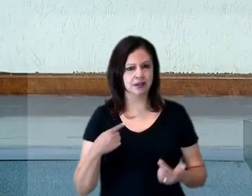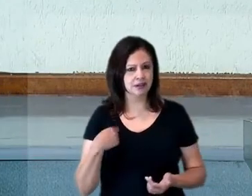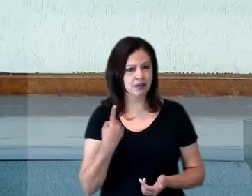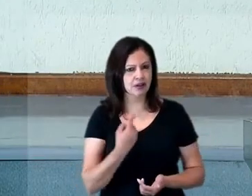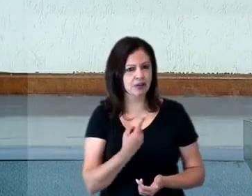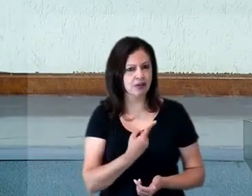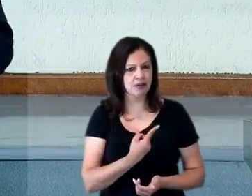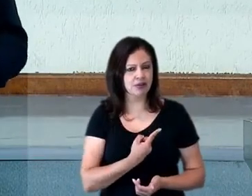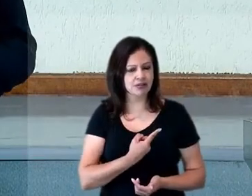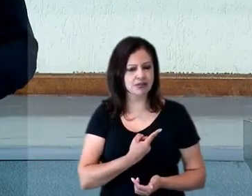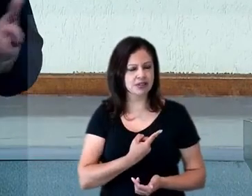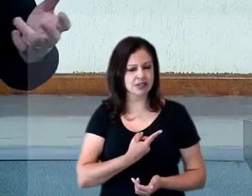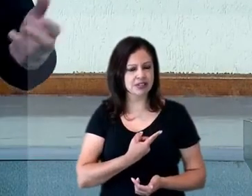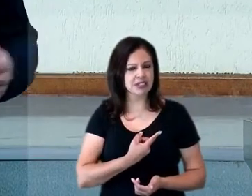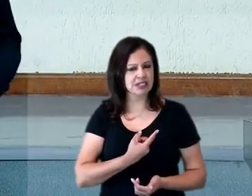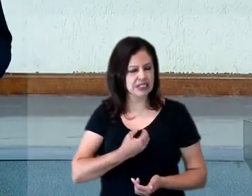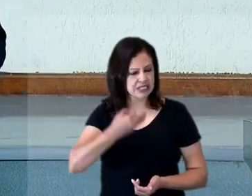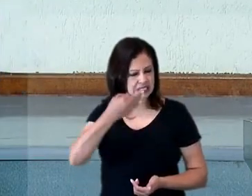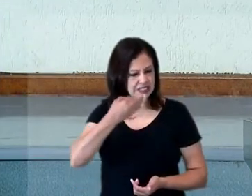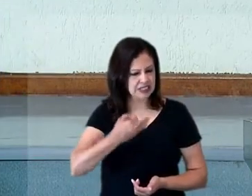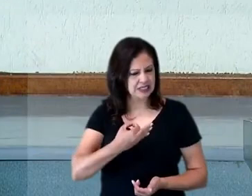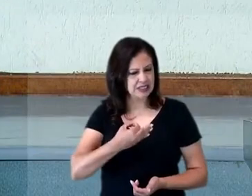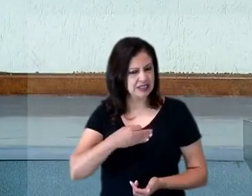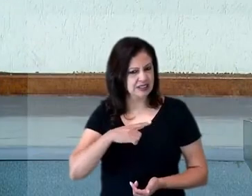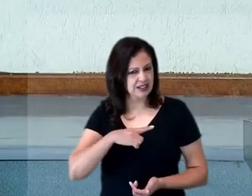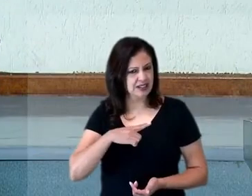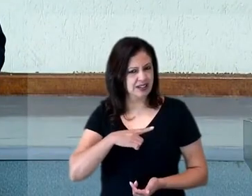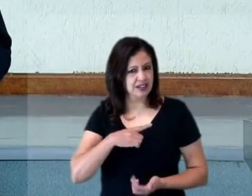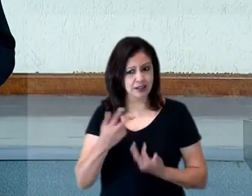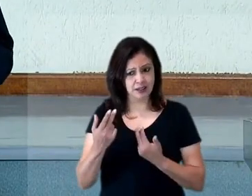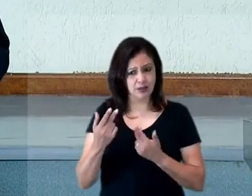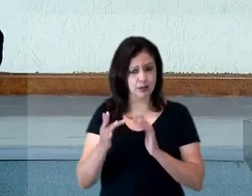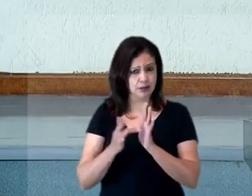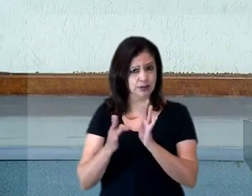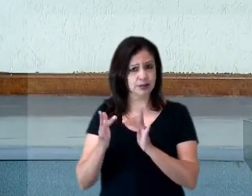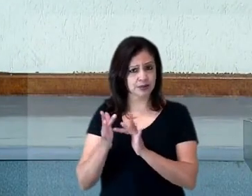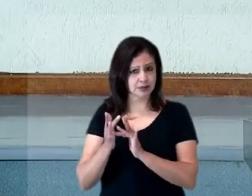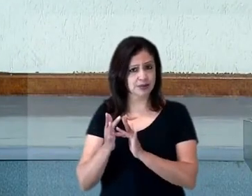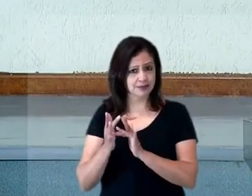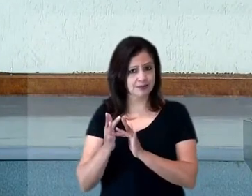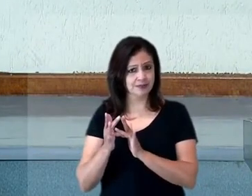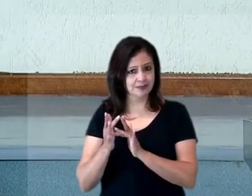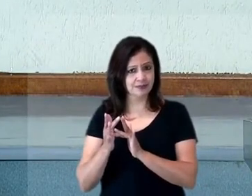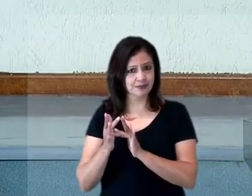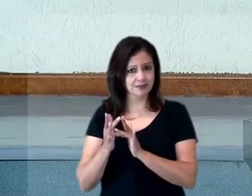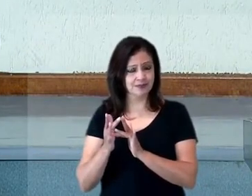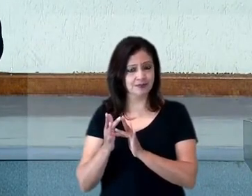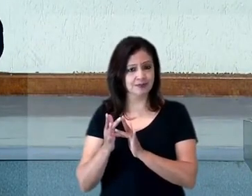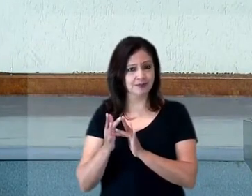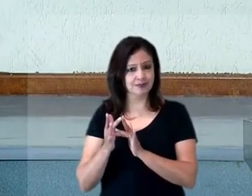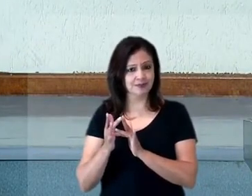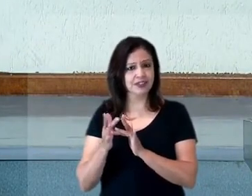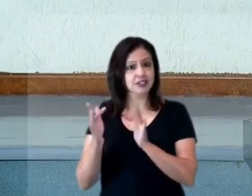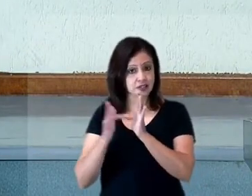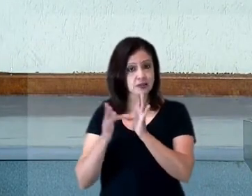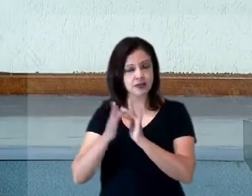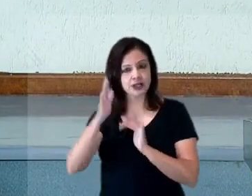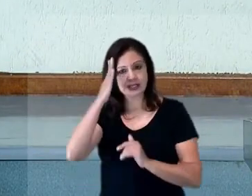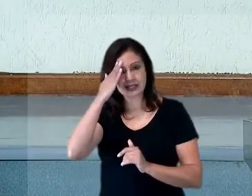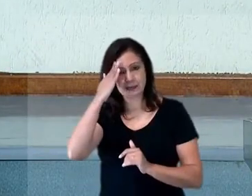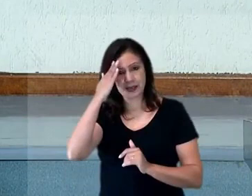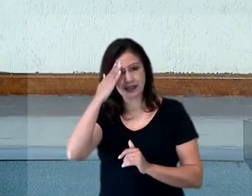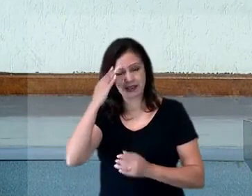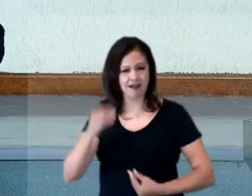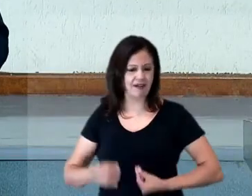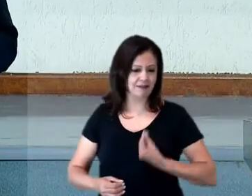a mesma convicção de que Jesus? Mesmo sabendo que iria enfrentar